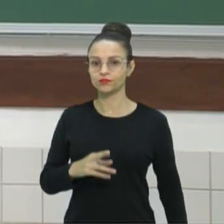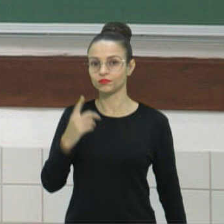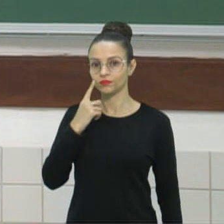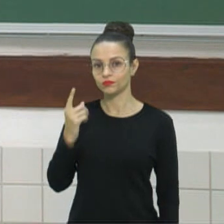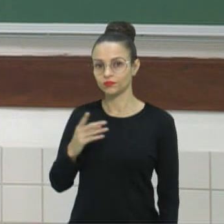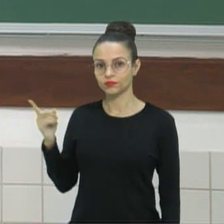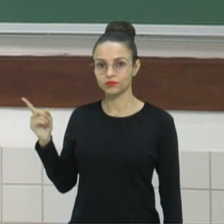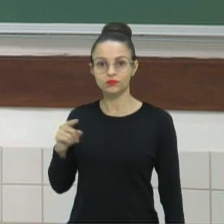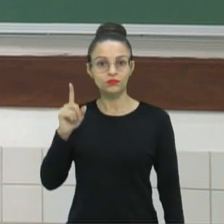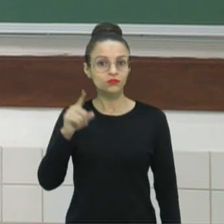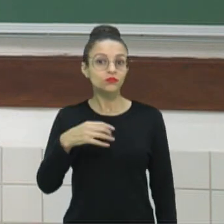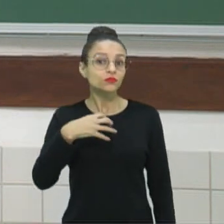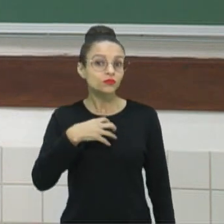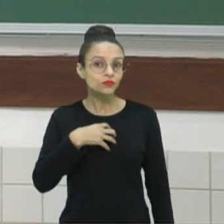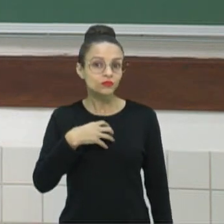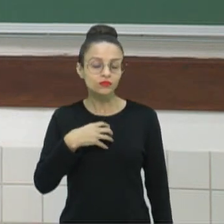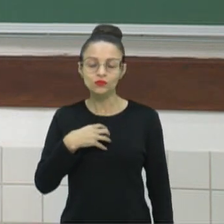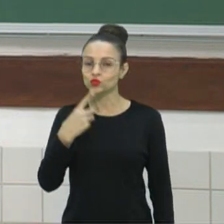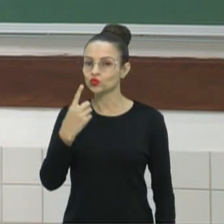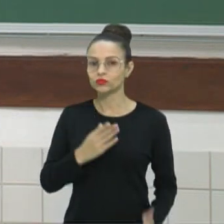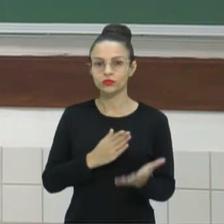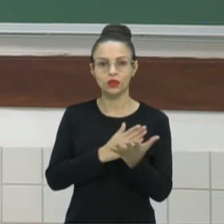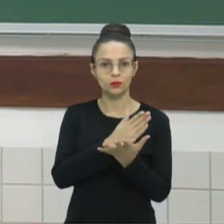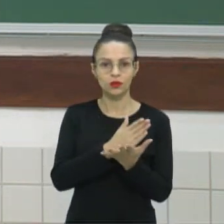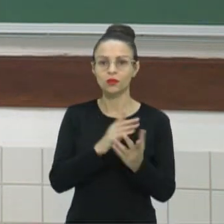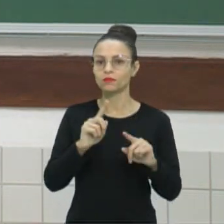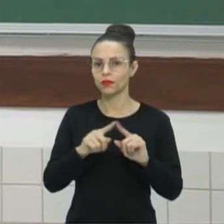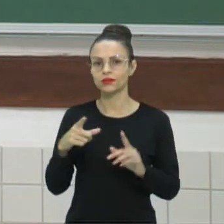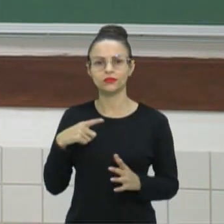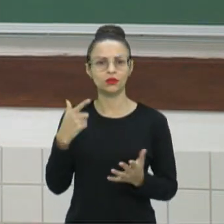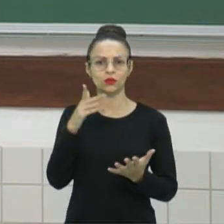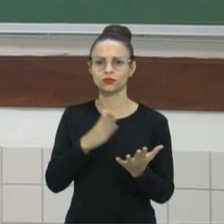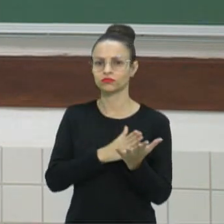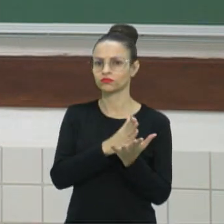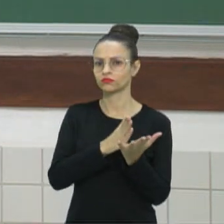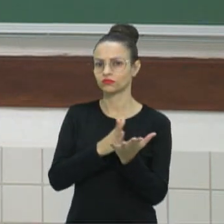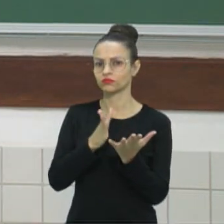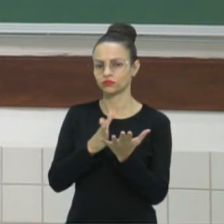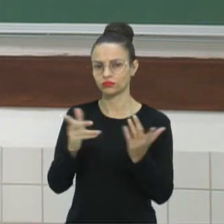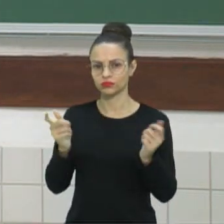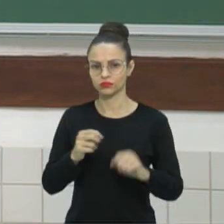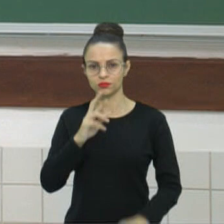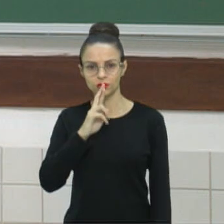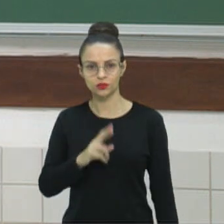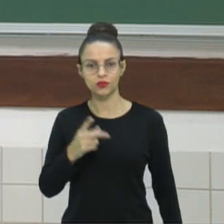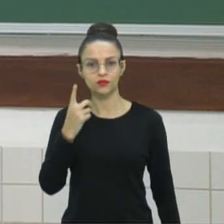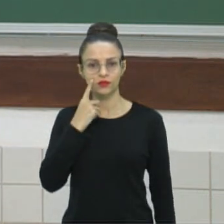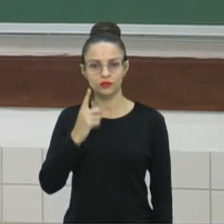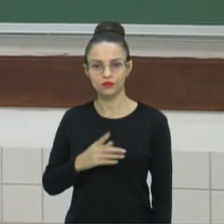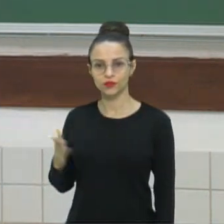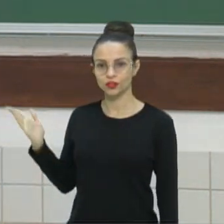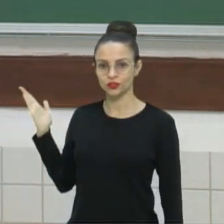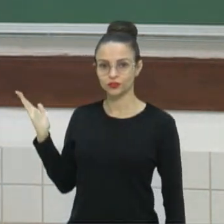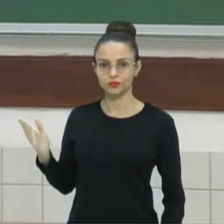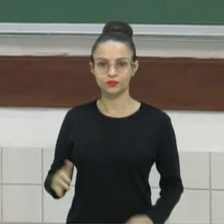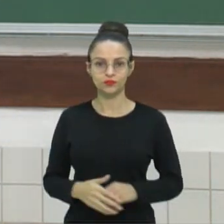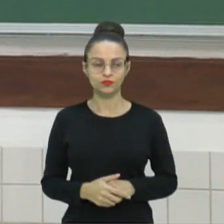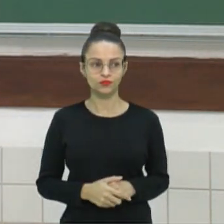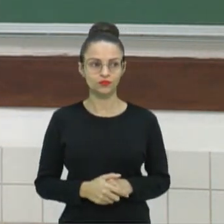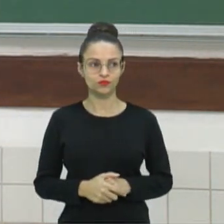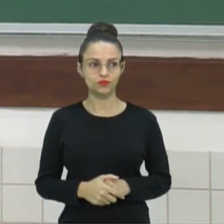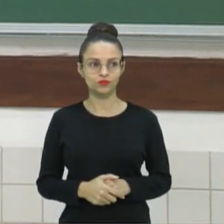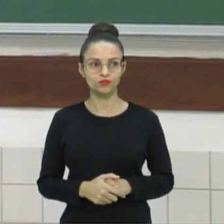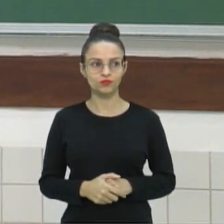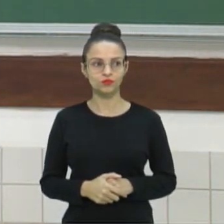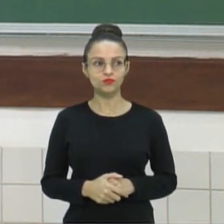fazer para vocês é uma forma de resolver. Vocês podem resolver de várias outras maneiras, certo? Mas veja o seguinte. Uma técnica